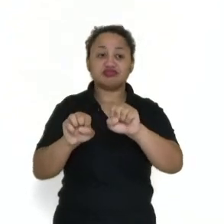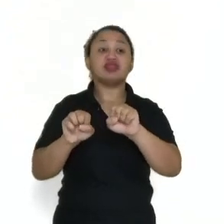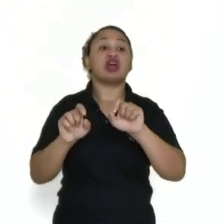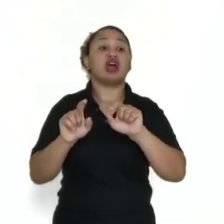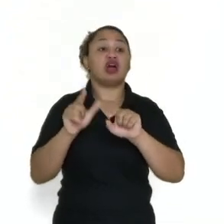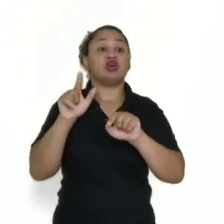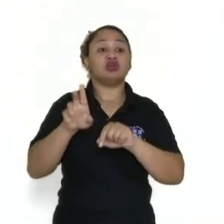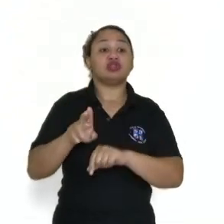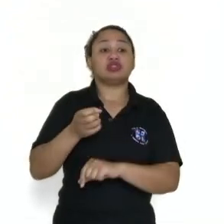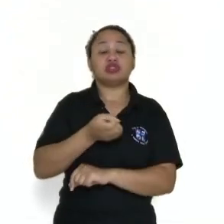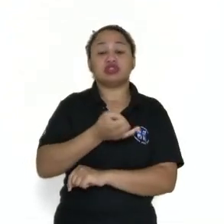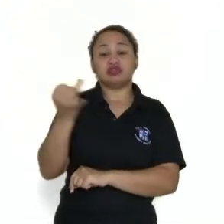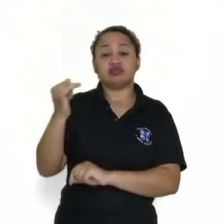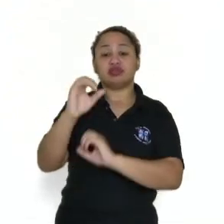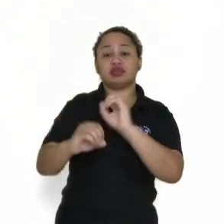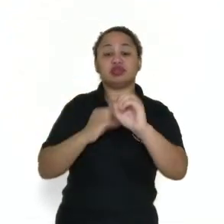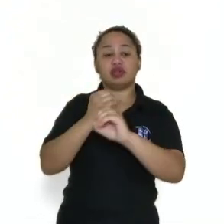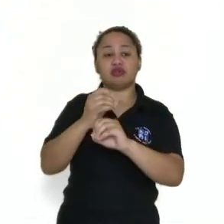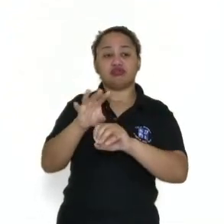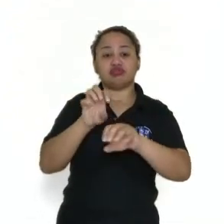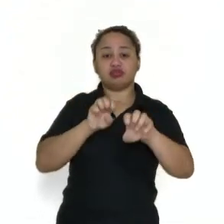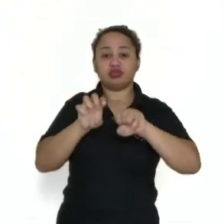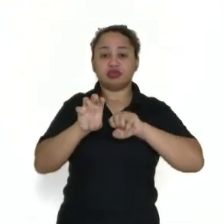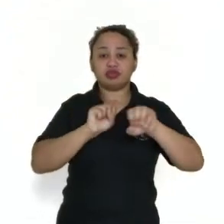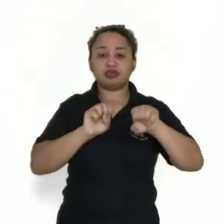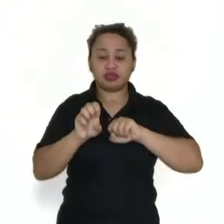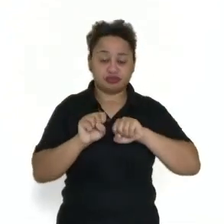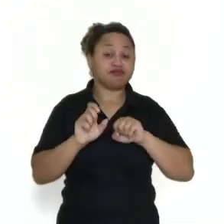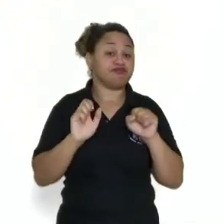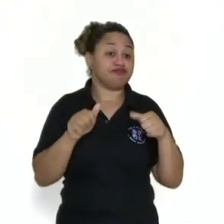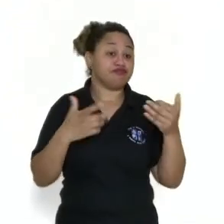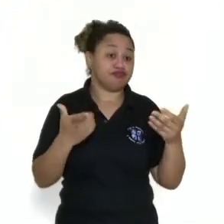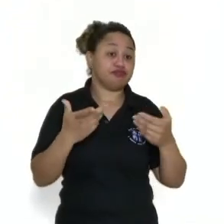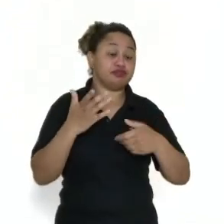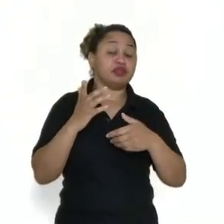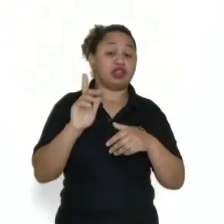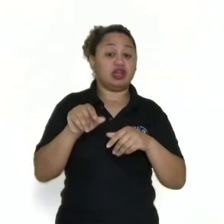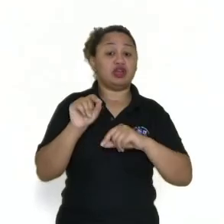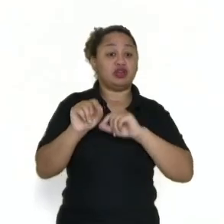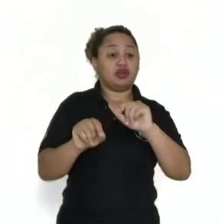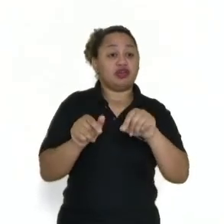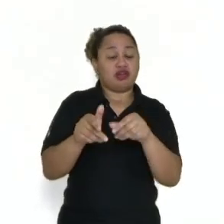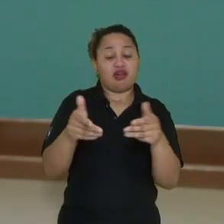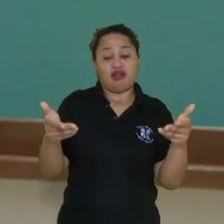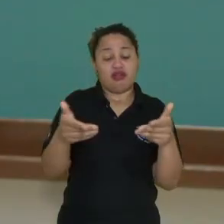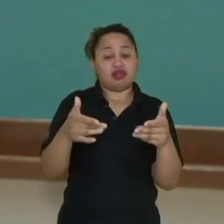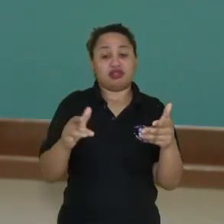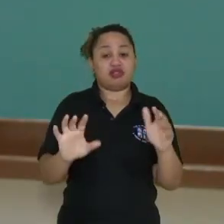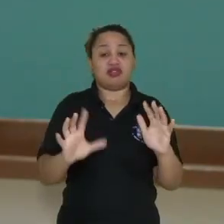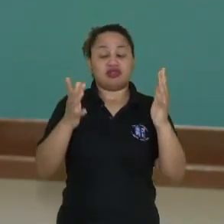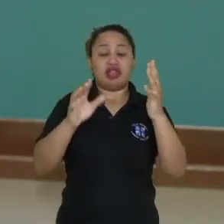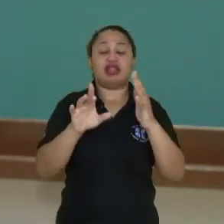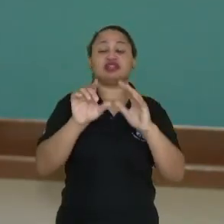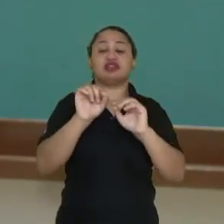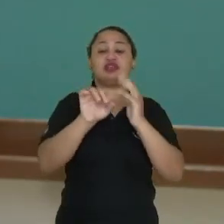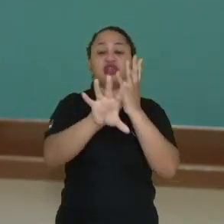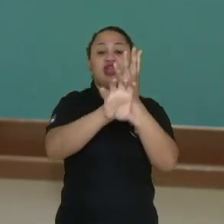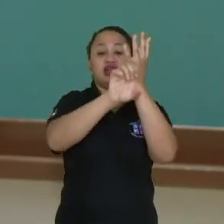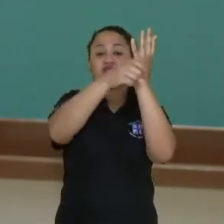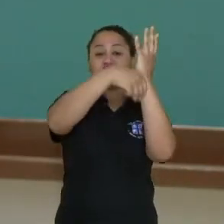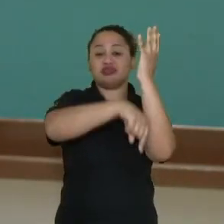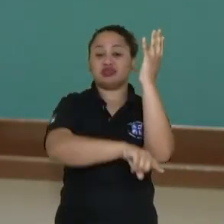grandes quantidades de oxigênio na sua respiração celular. E, no momento, justamente, não está ocorrendo a fotossíntese pela falta da